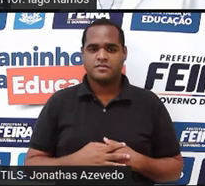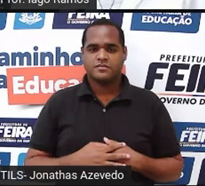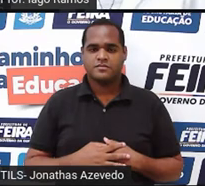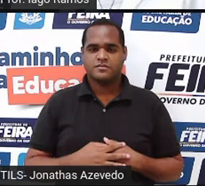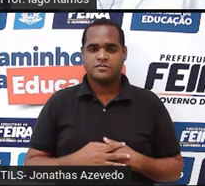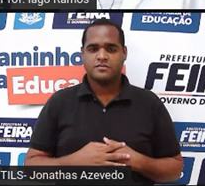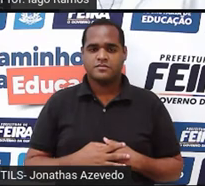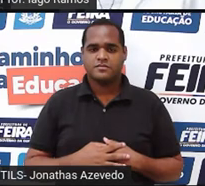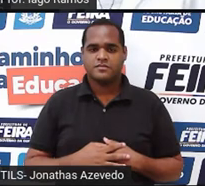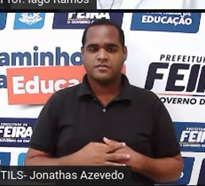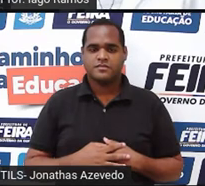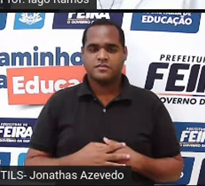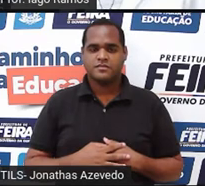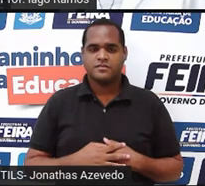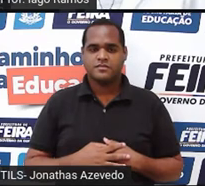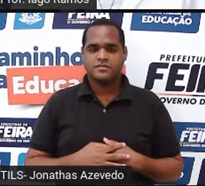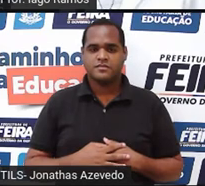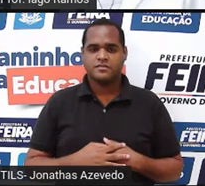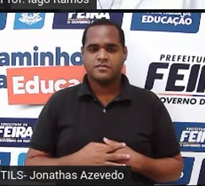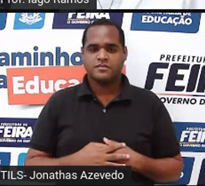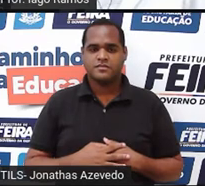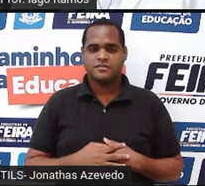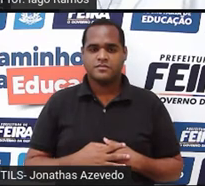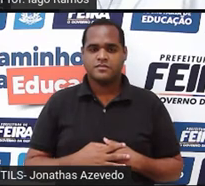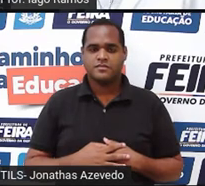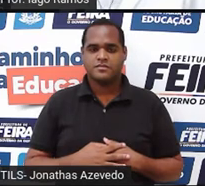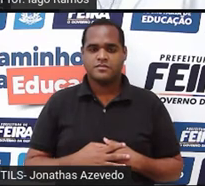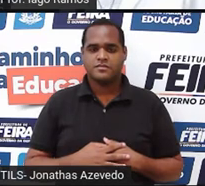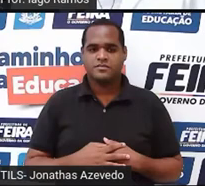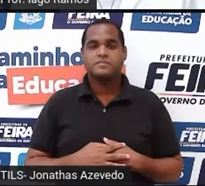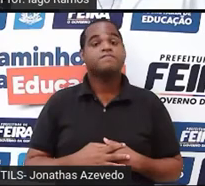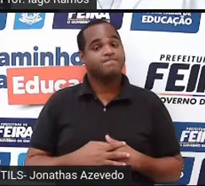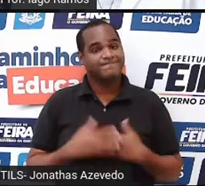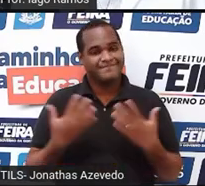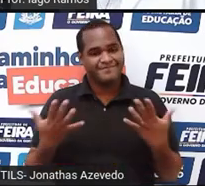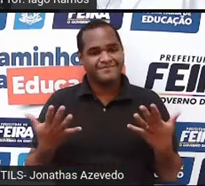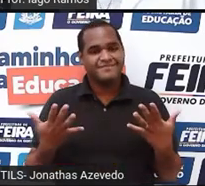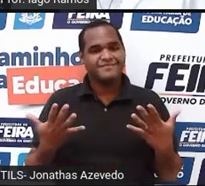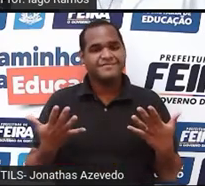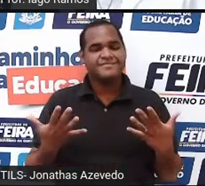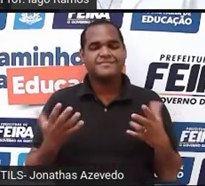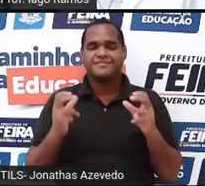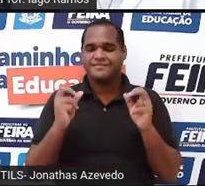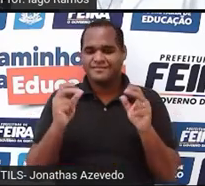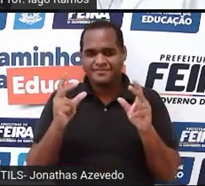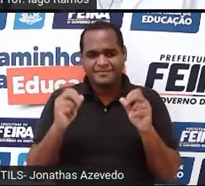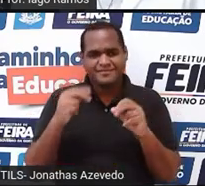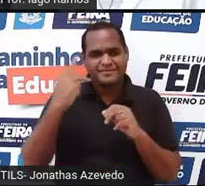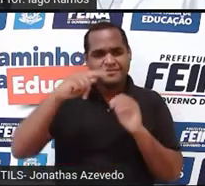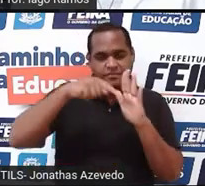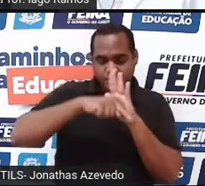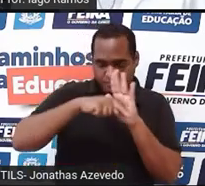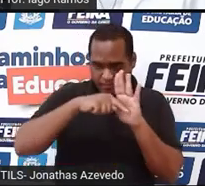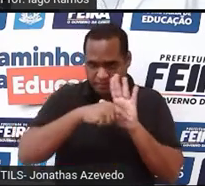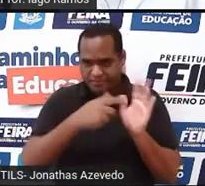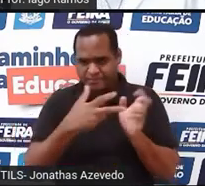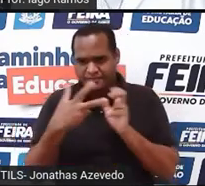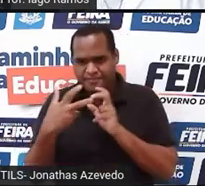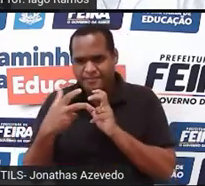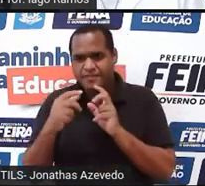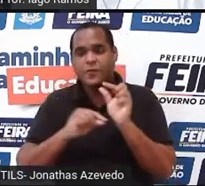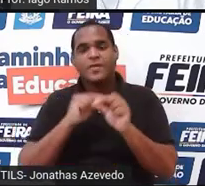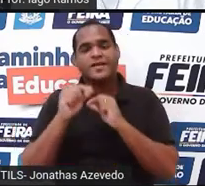E aí e é isso aí e aí se avaliou o percebeu